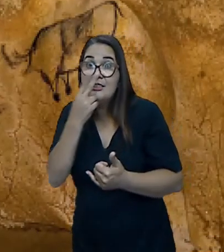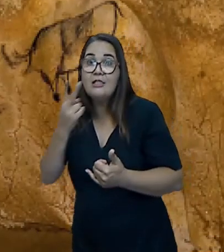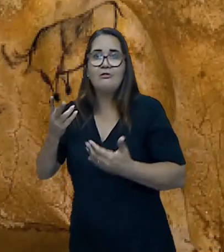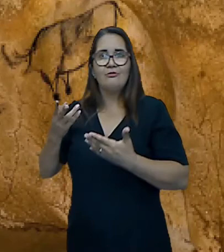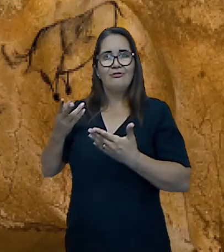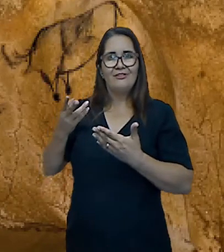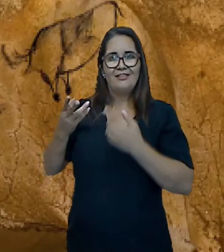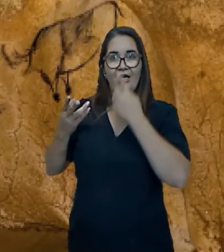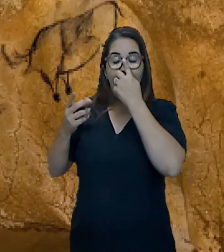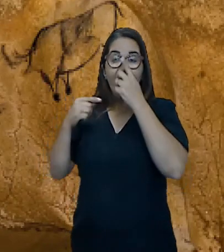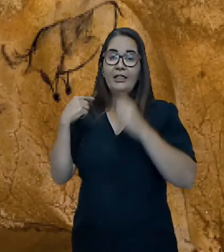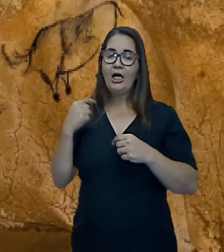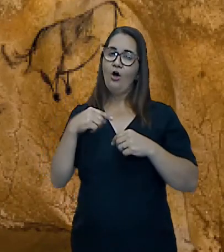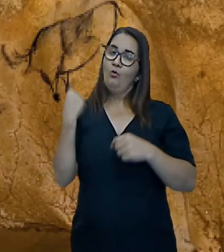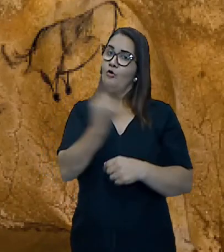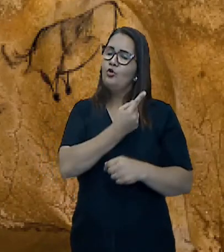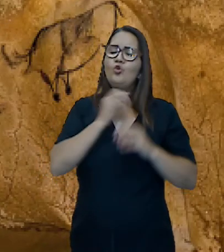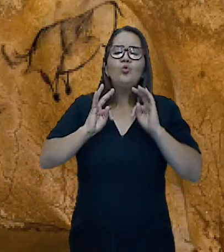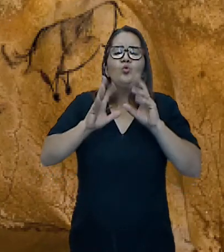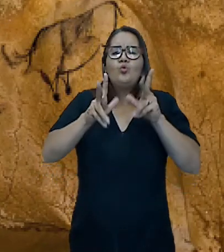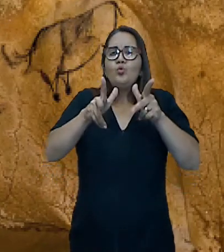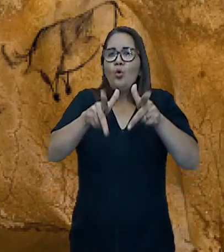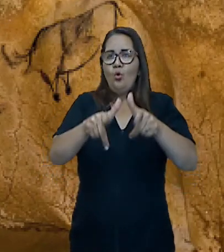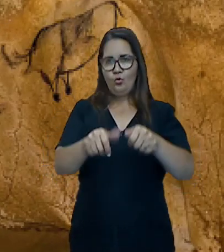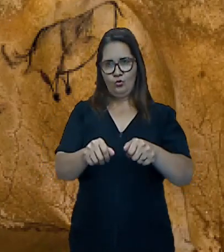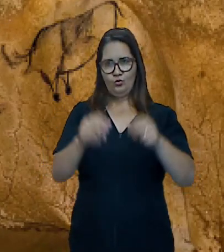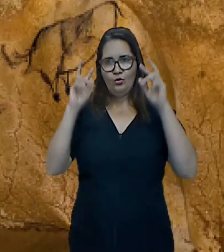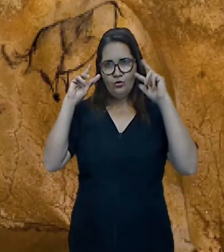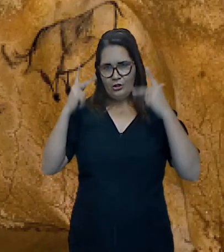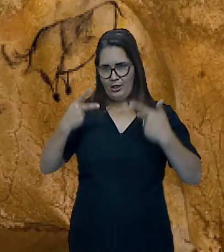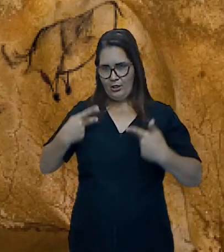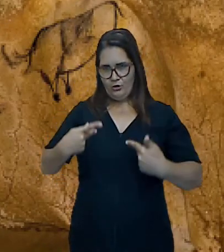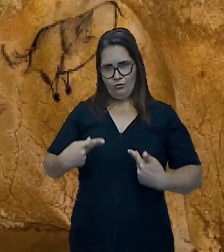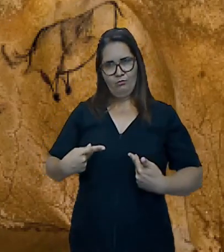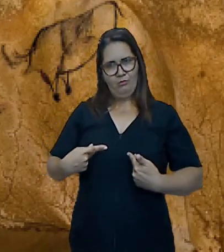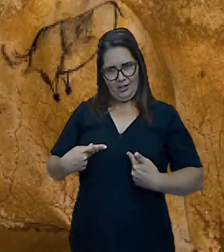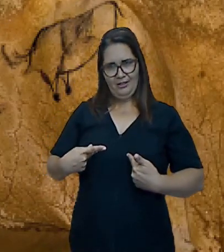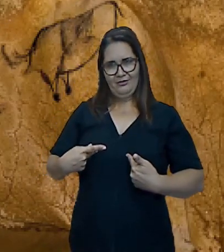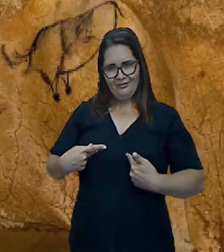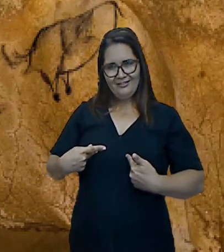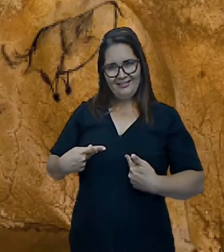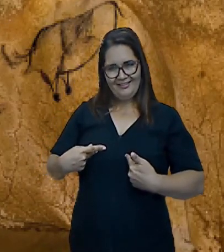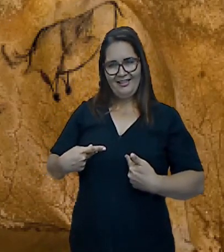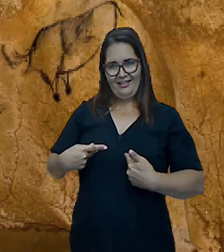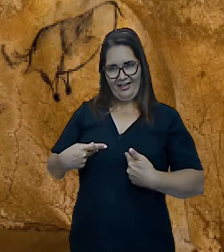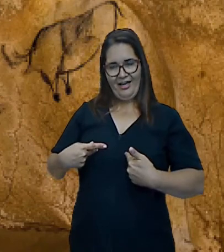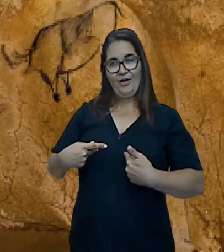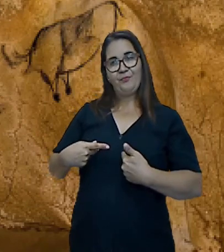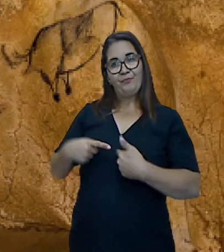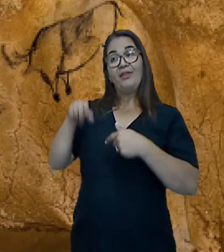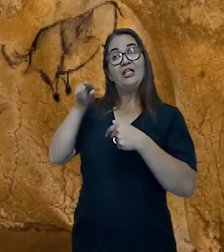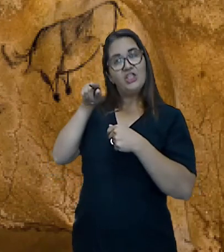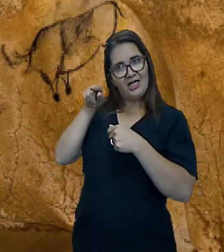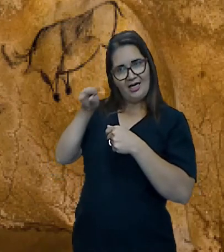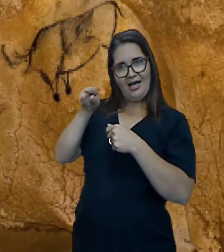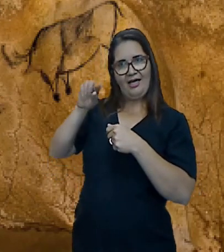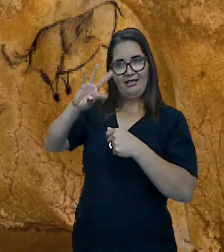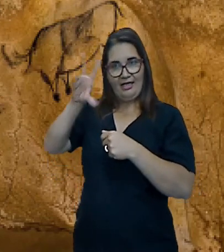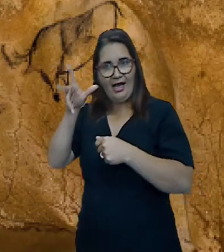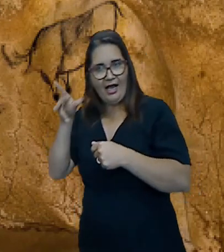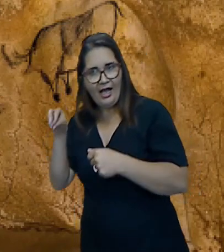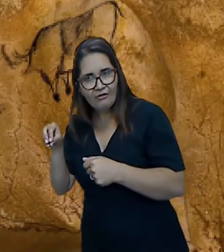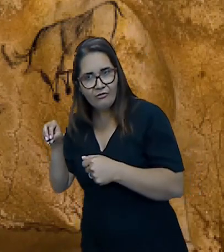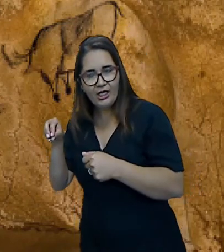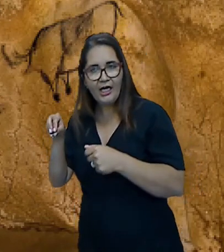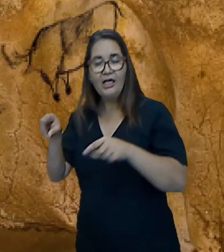de povos da Etiópia, do norte da África, em nossas veias corre sangue de origem africano.